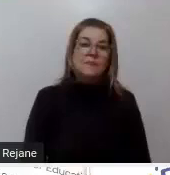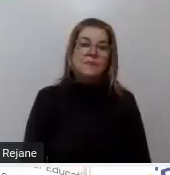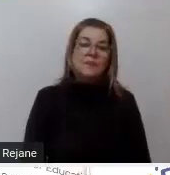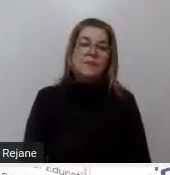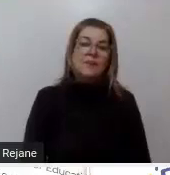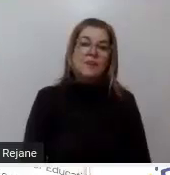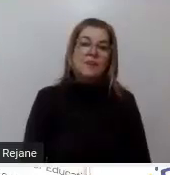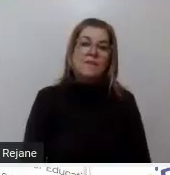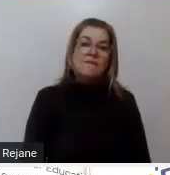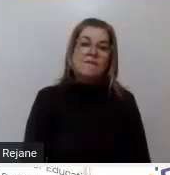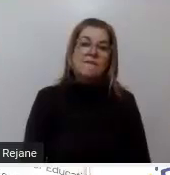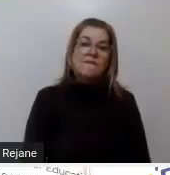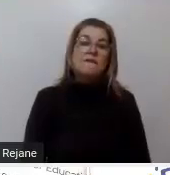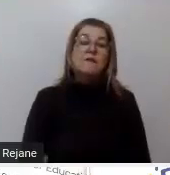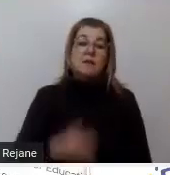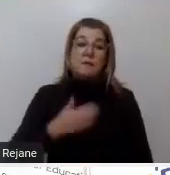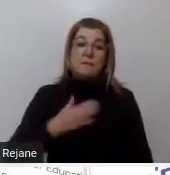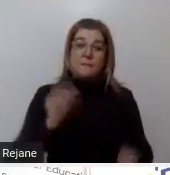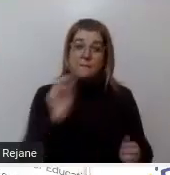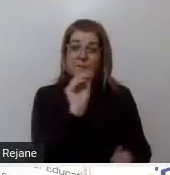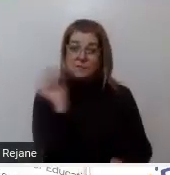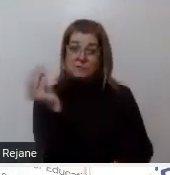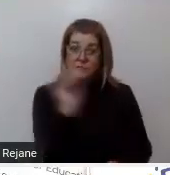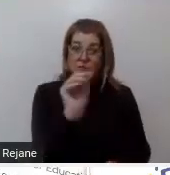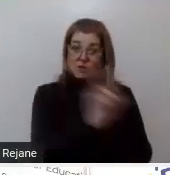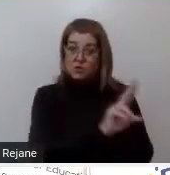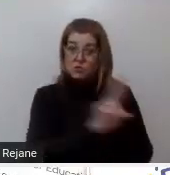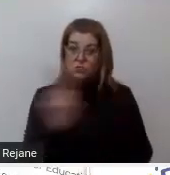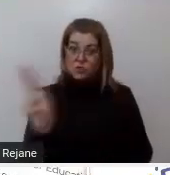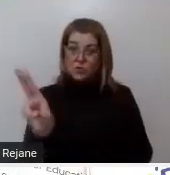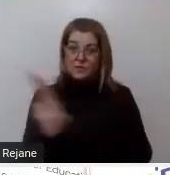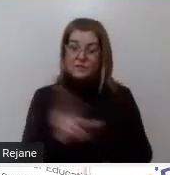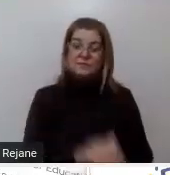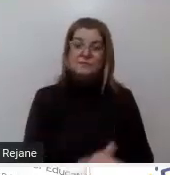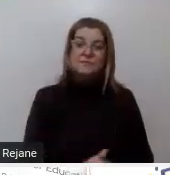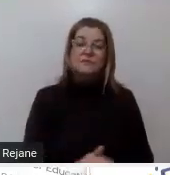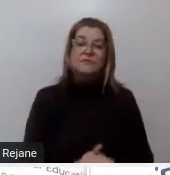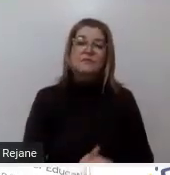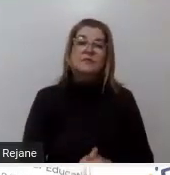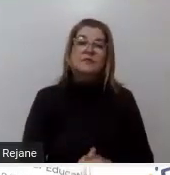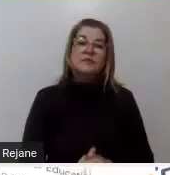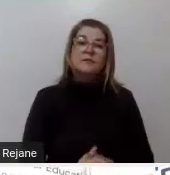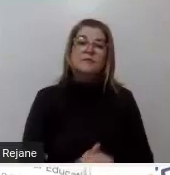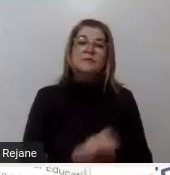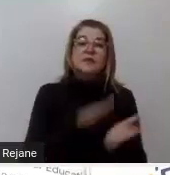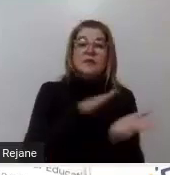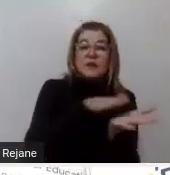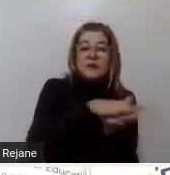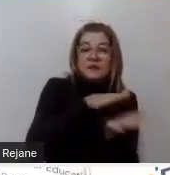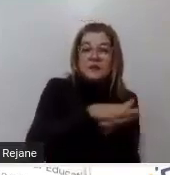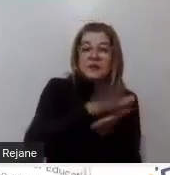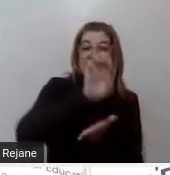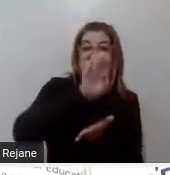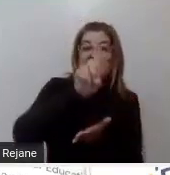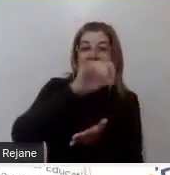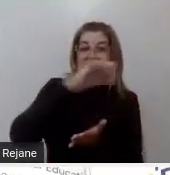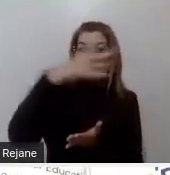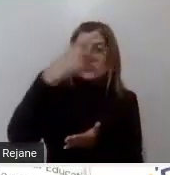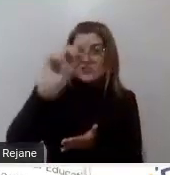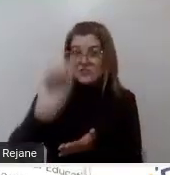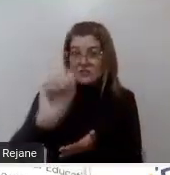coloquei esse nome desse documento agora, o que eu vou fazer? Eu vou entrar aqui na edição da